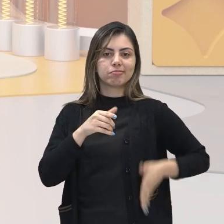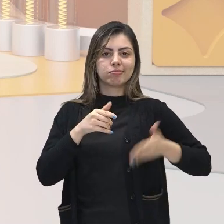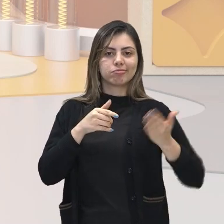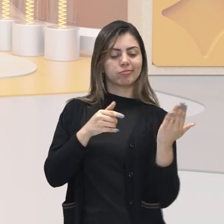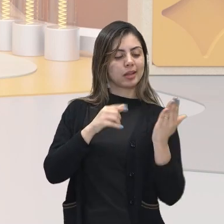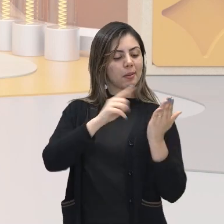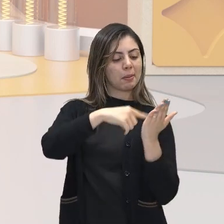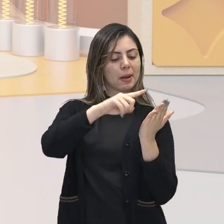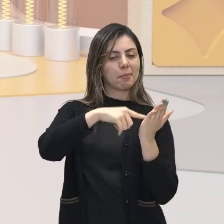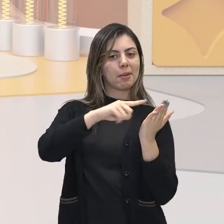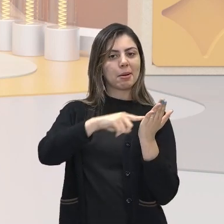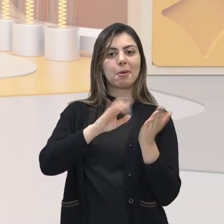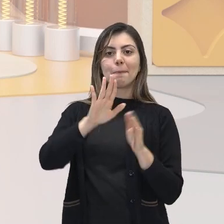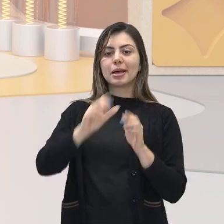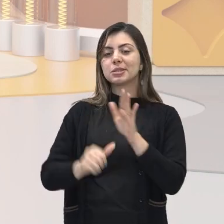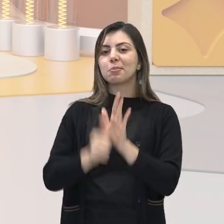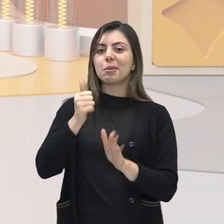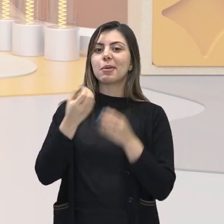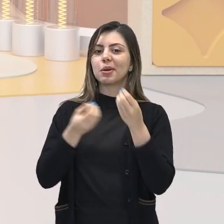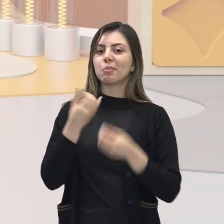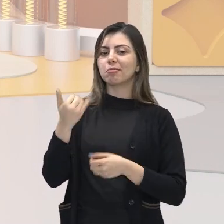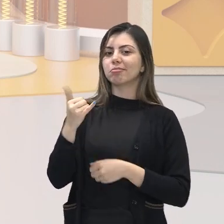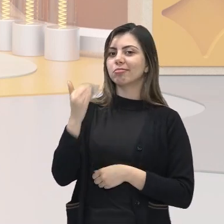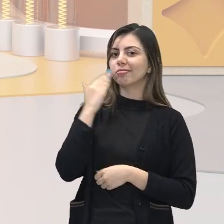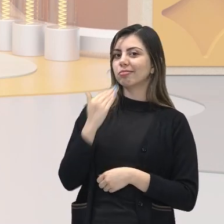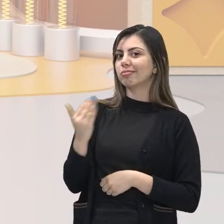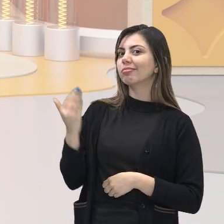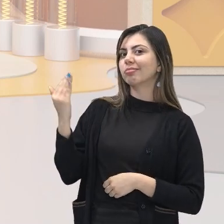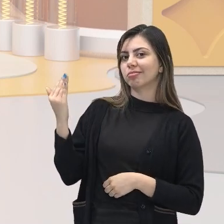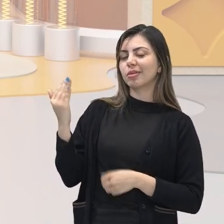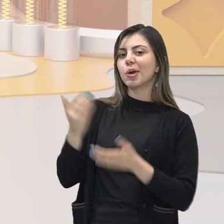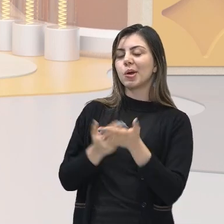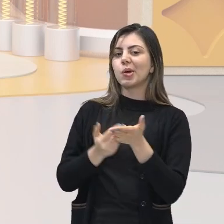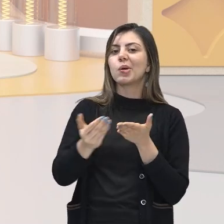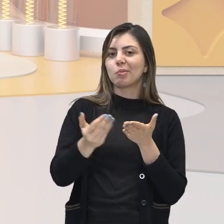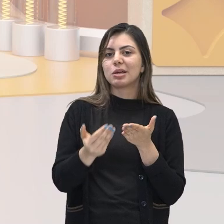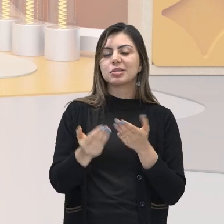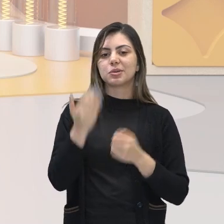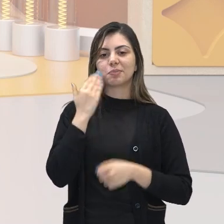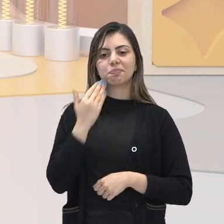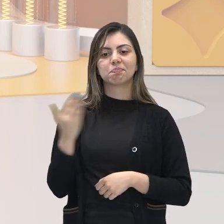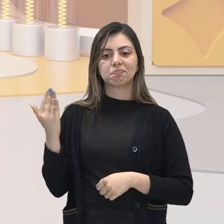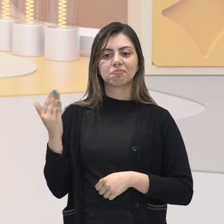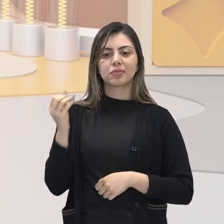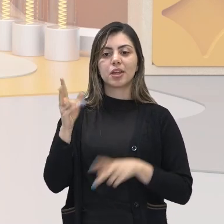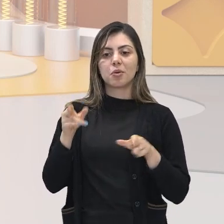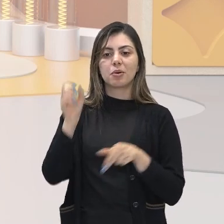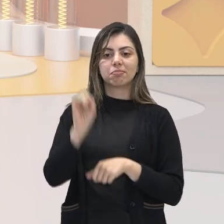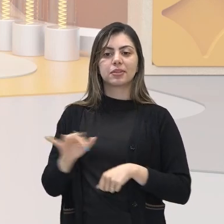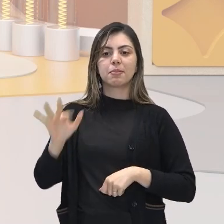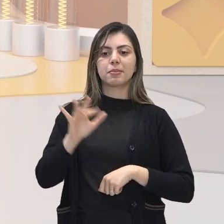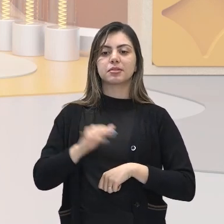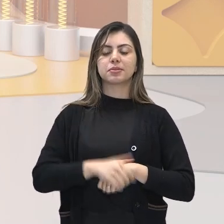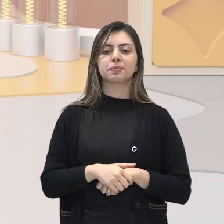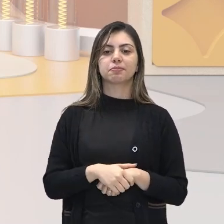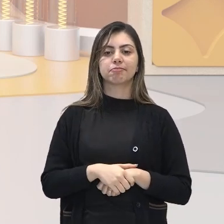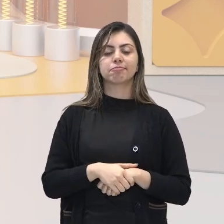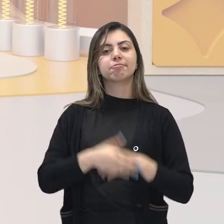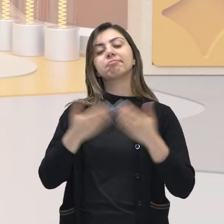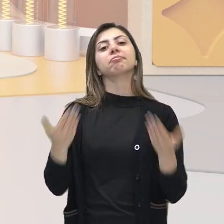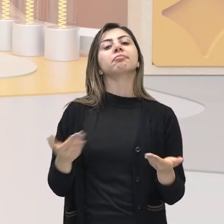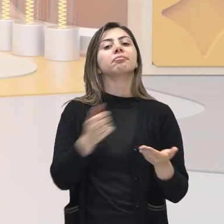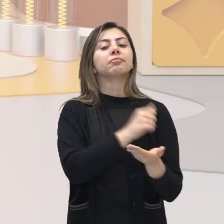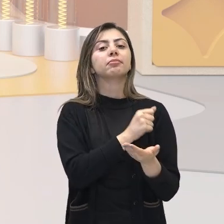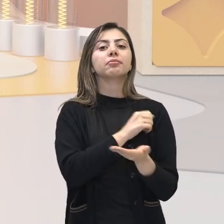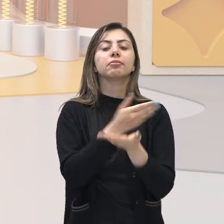comunicação a longa distância com outras pessoas por voz, começa aí. Então, meus queridos, você